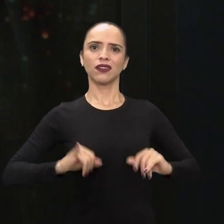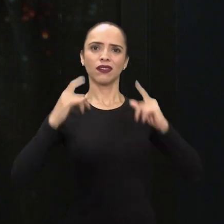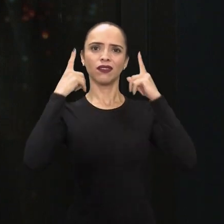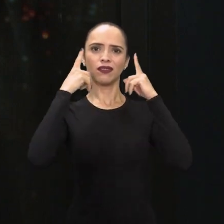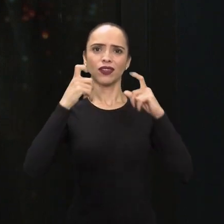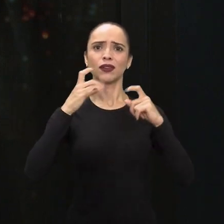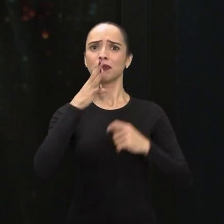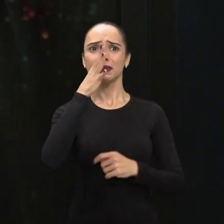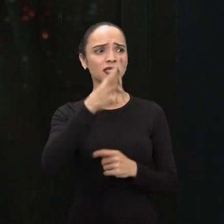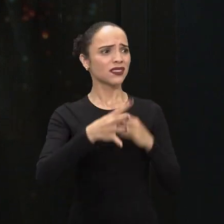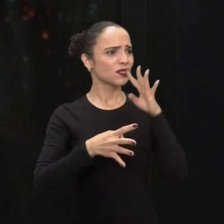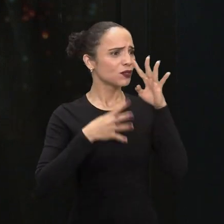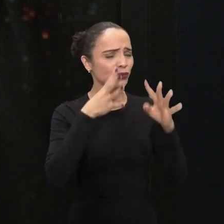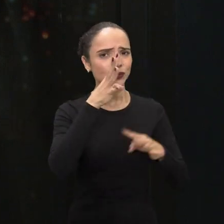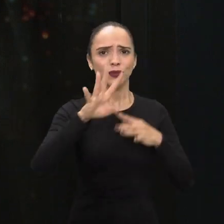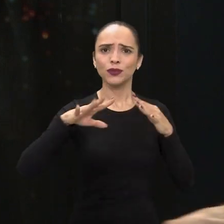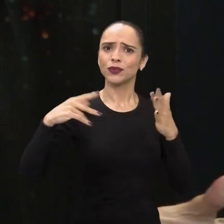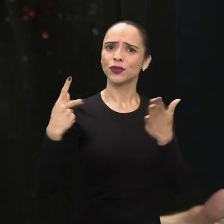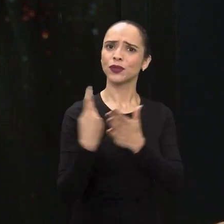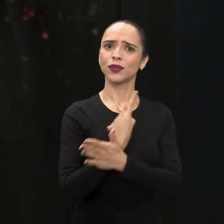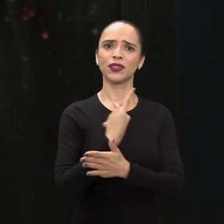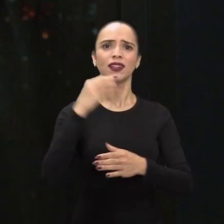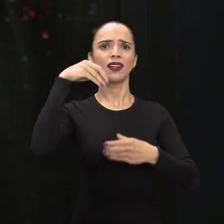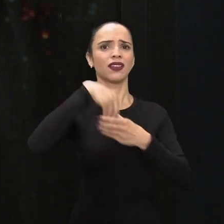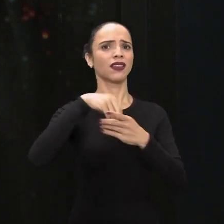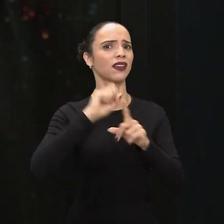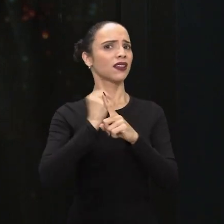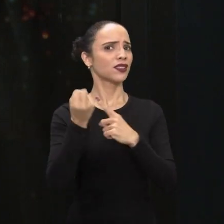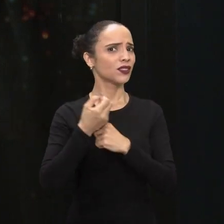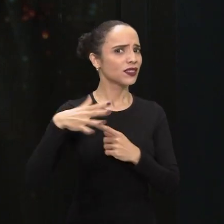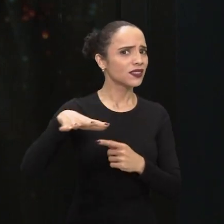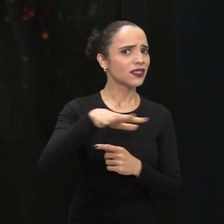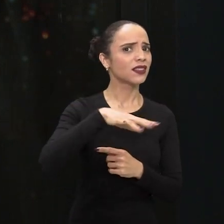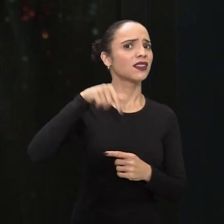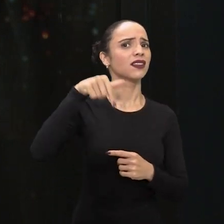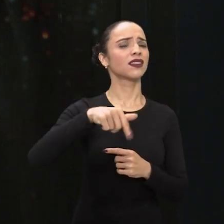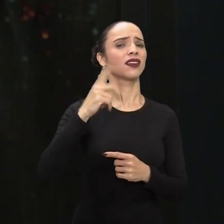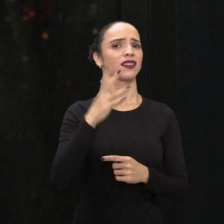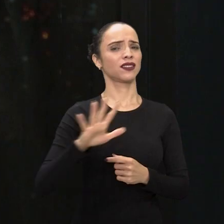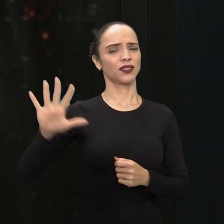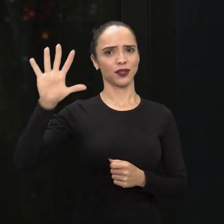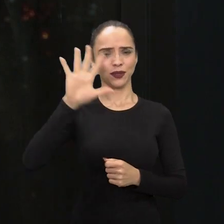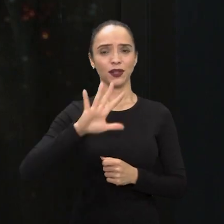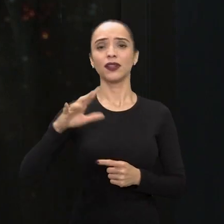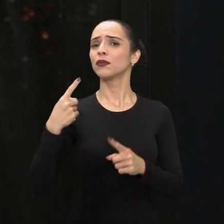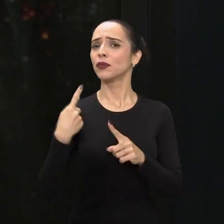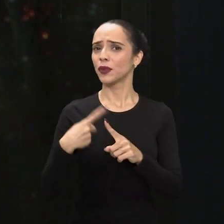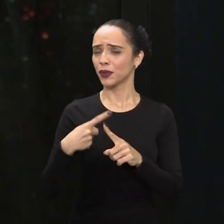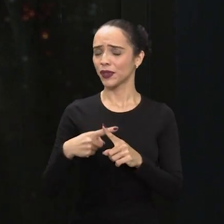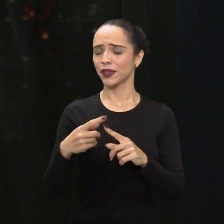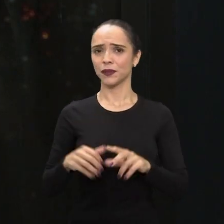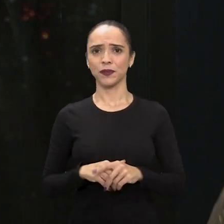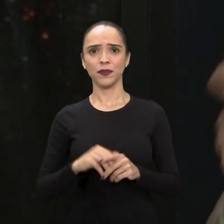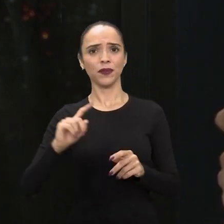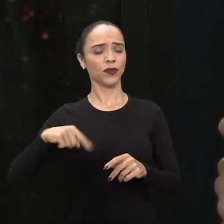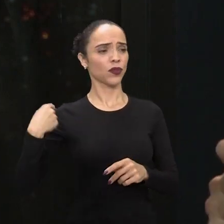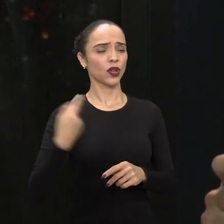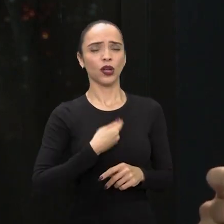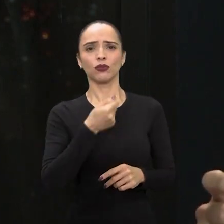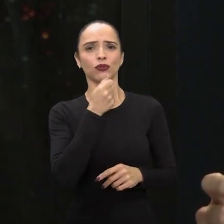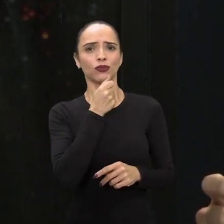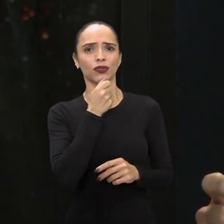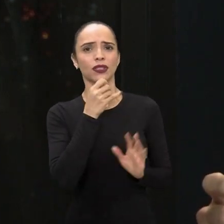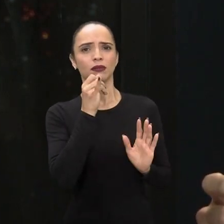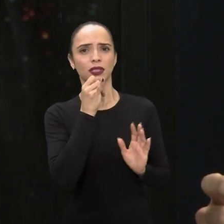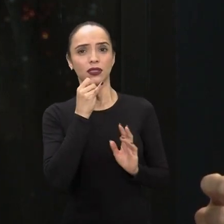também seletiva e absurda não sei da nossa sociedade porque ao mesmo porque ao mesmo tempo só para